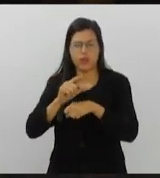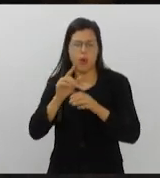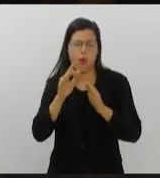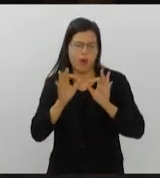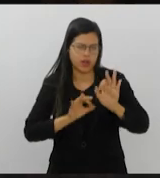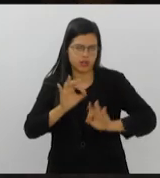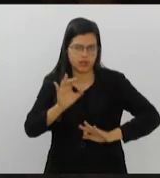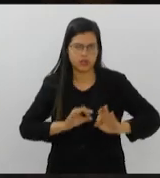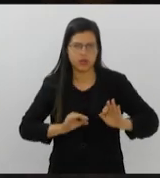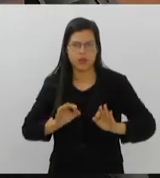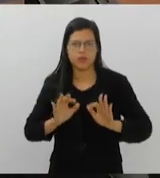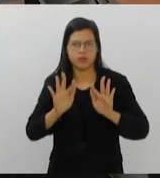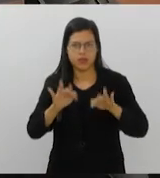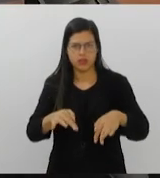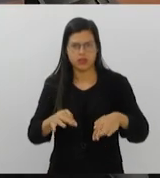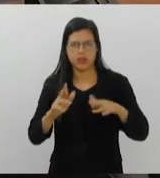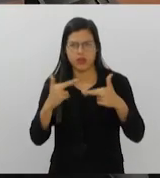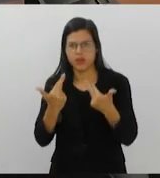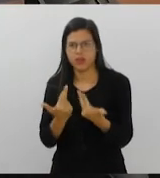Está suspensa a sessão.